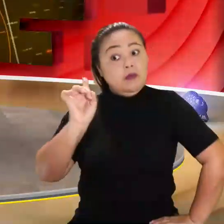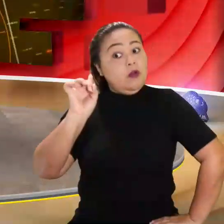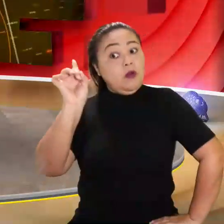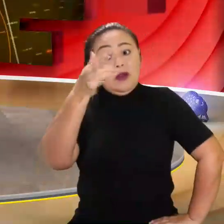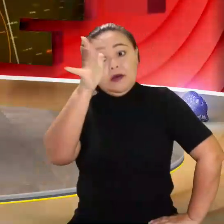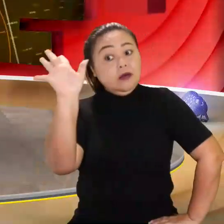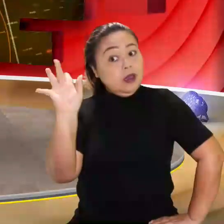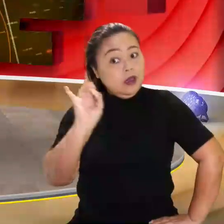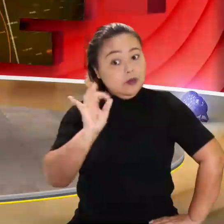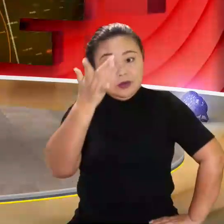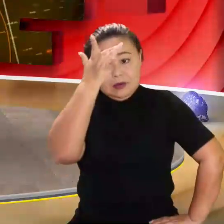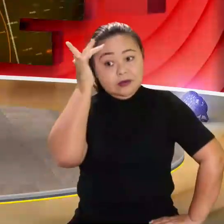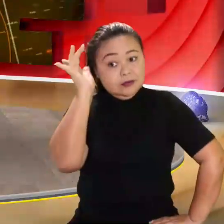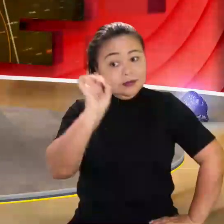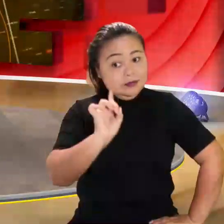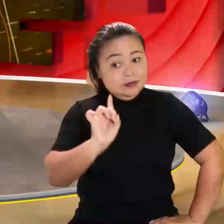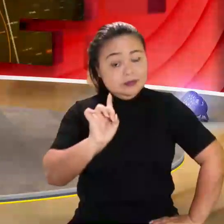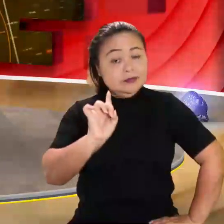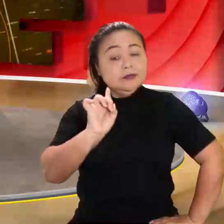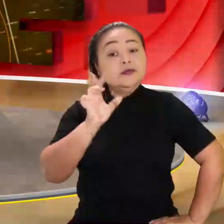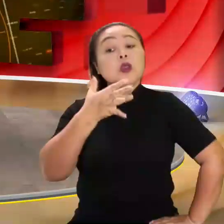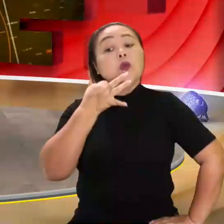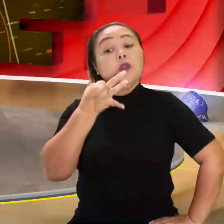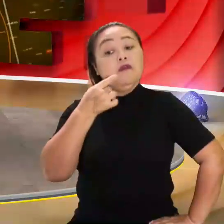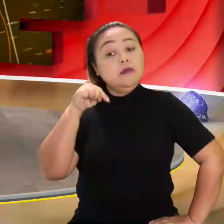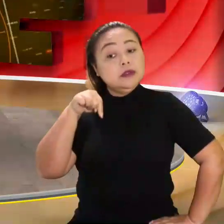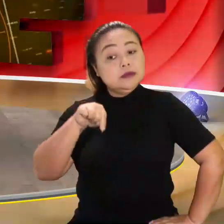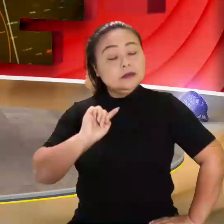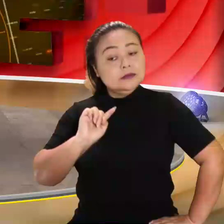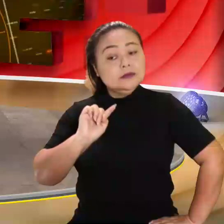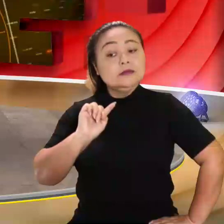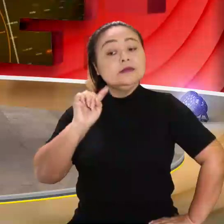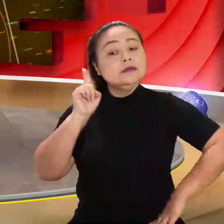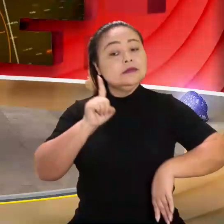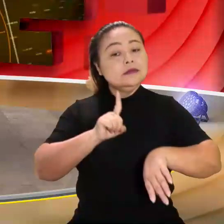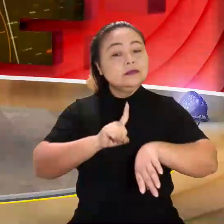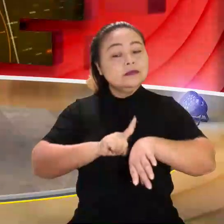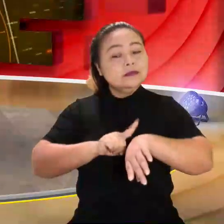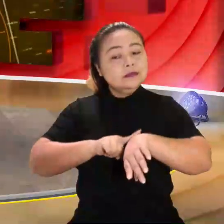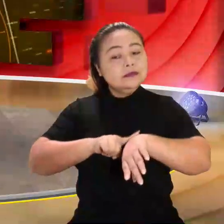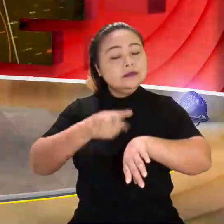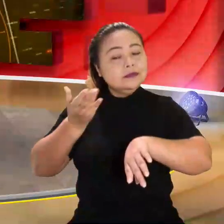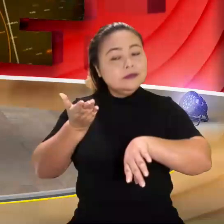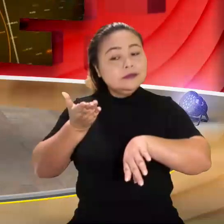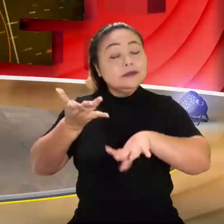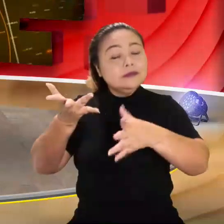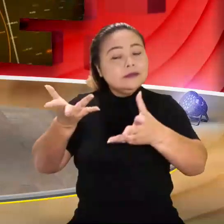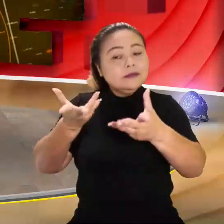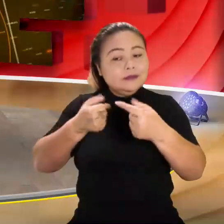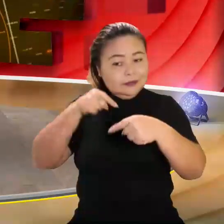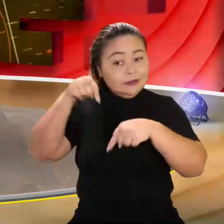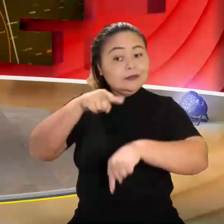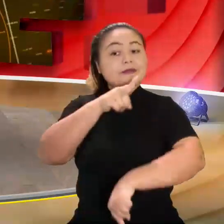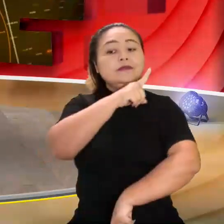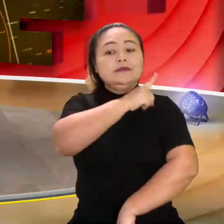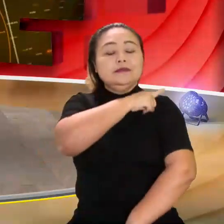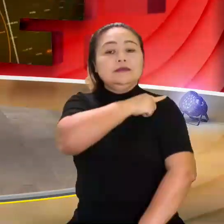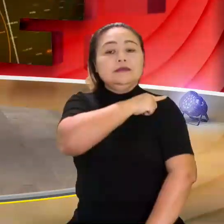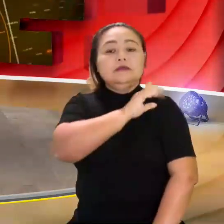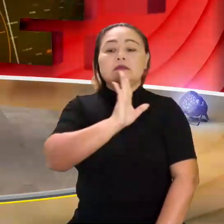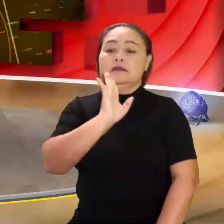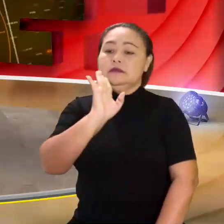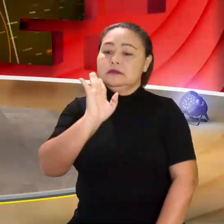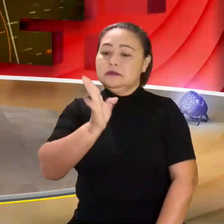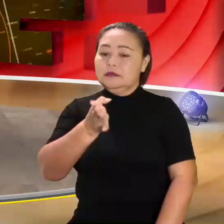hein? Não. E eu estava até comentando que nesse momento maravilhoso com o primeiro ano, nós já vimos,